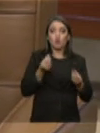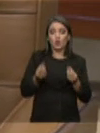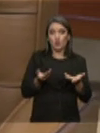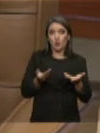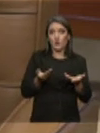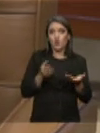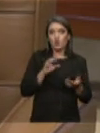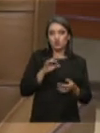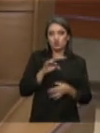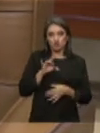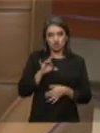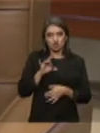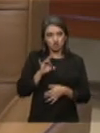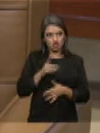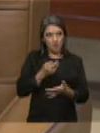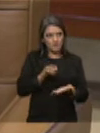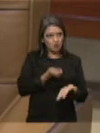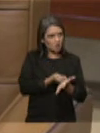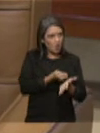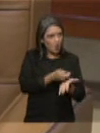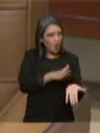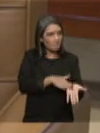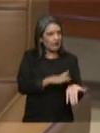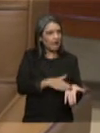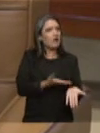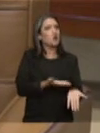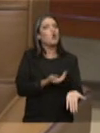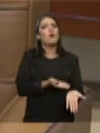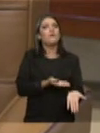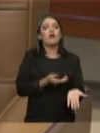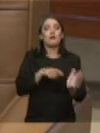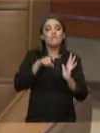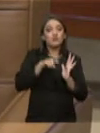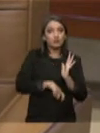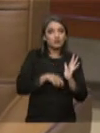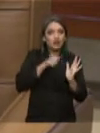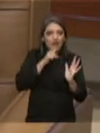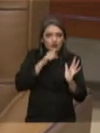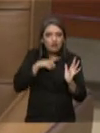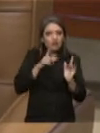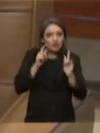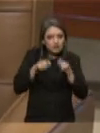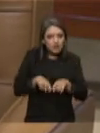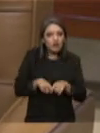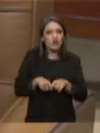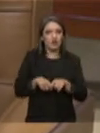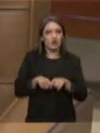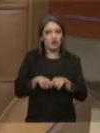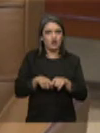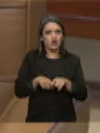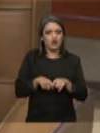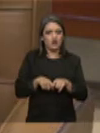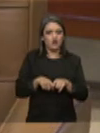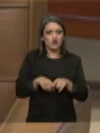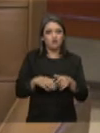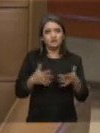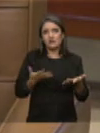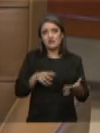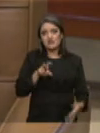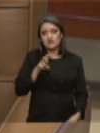cobrar aqueles tributos suscetíveis ainda de cobrança, ou período suscetível de cobrança, nos 5 anos.